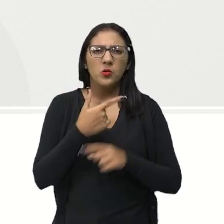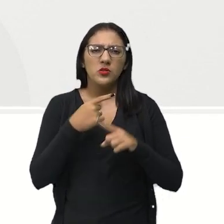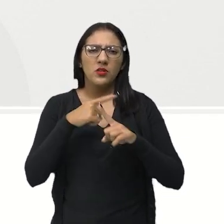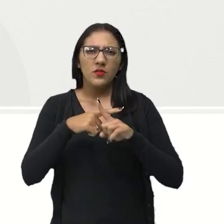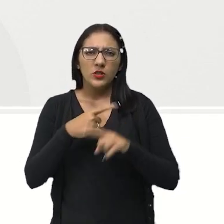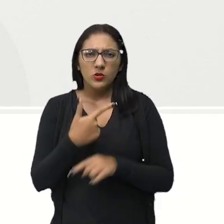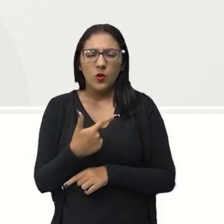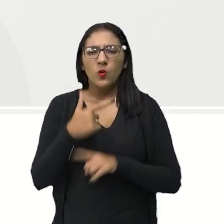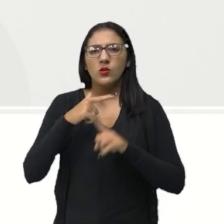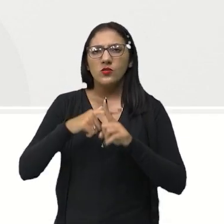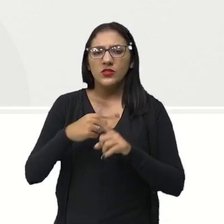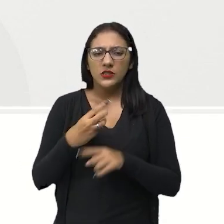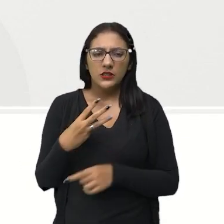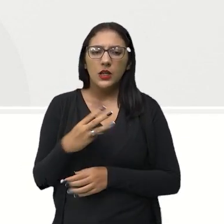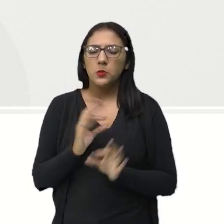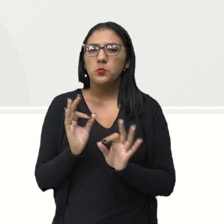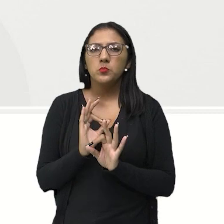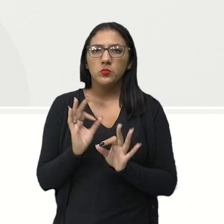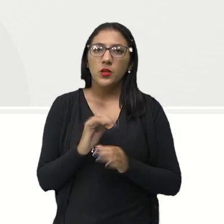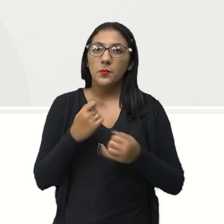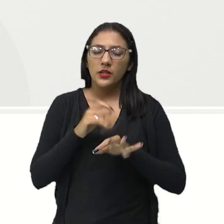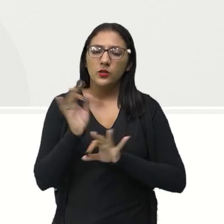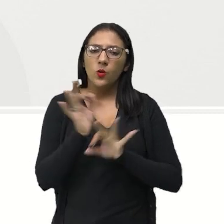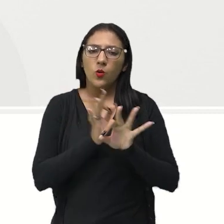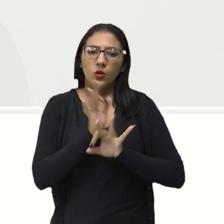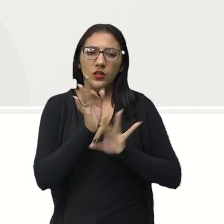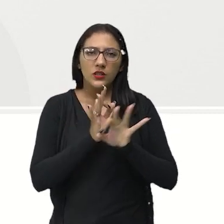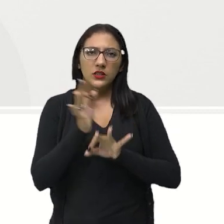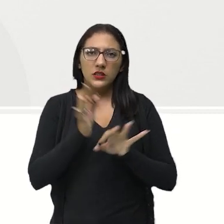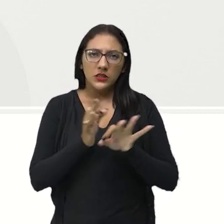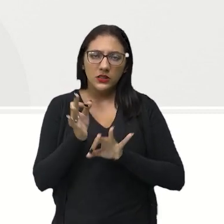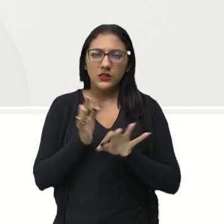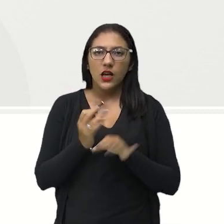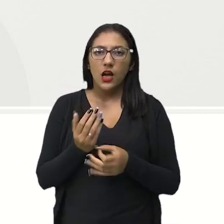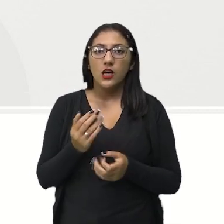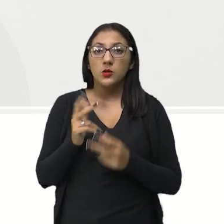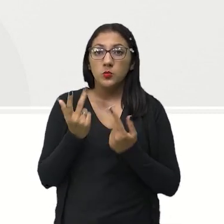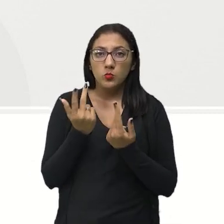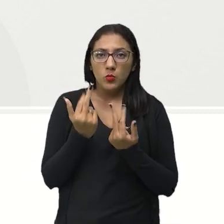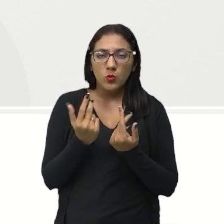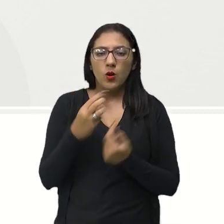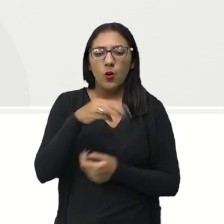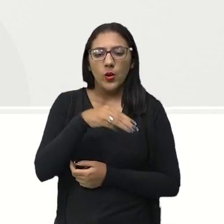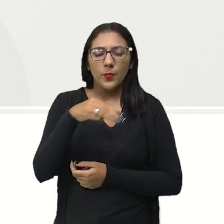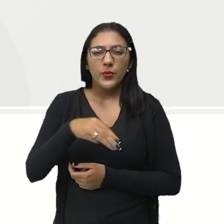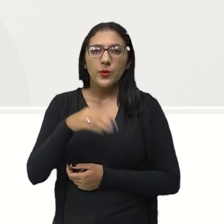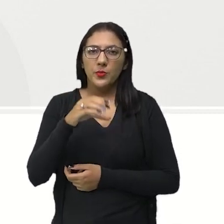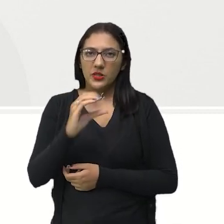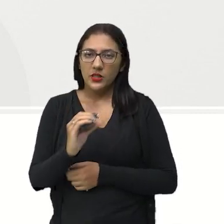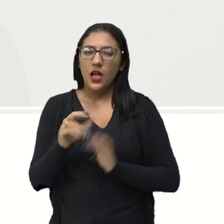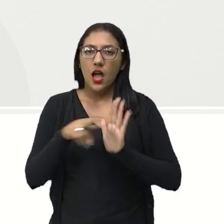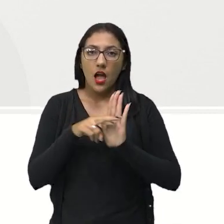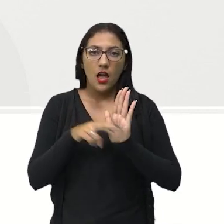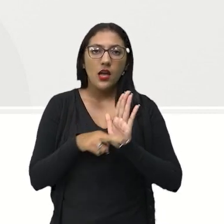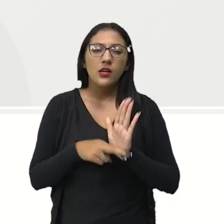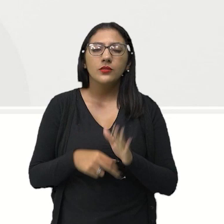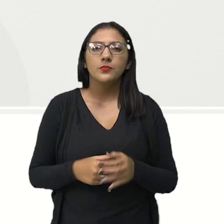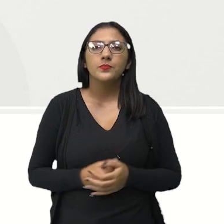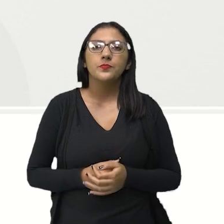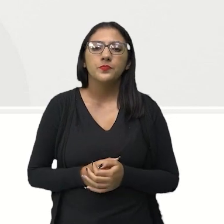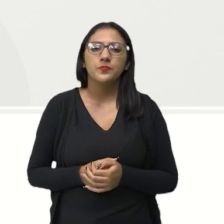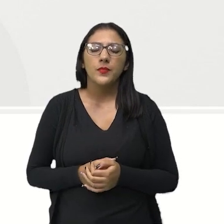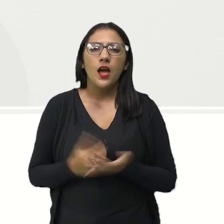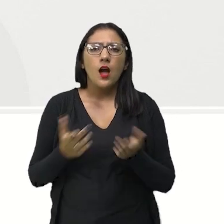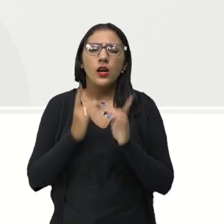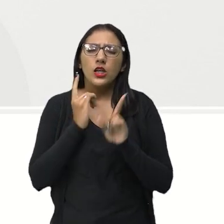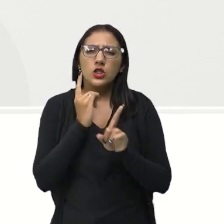4. Não é esse o procedimento, tá? A gente tem que fazer ali o cálculo do MMC. Agora que a gente descobriu